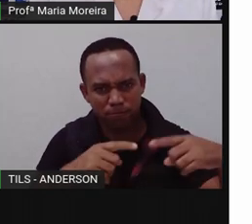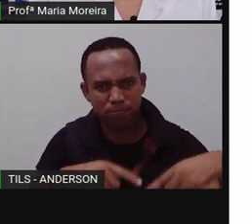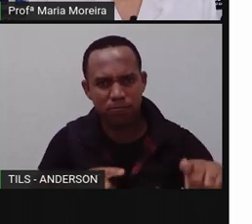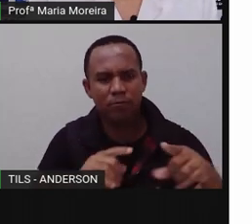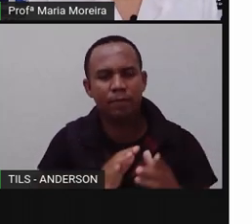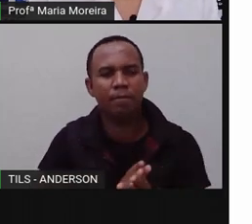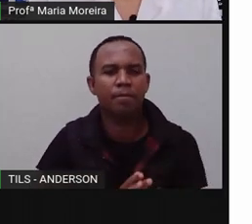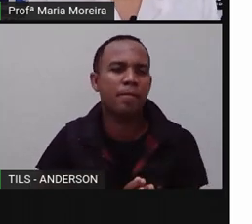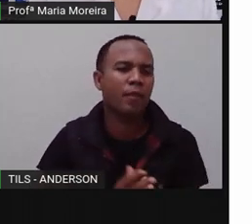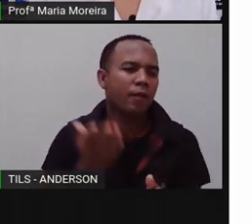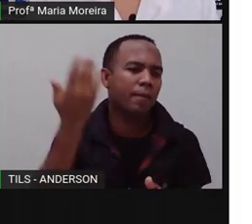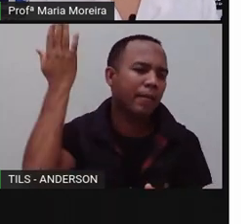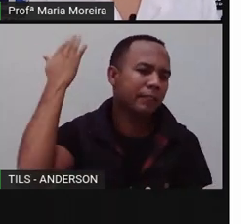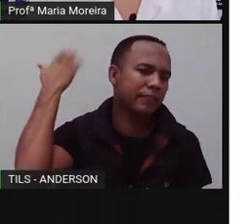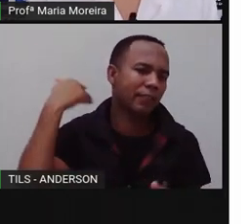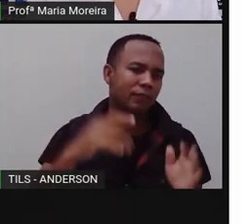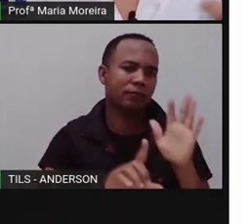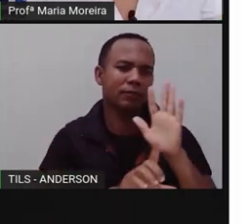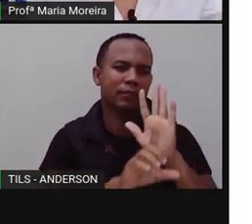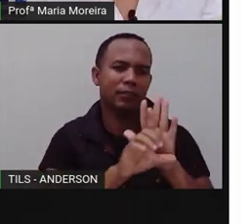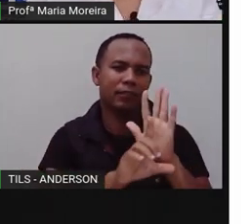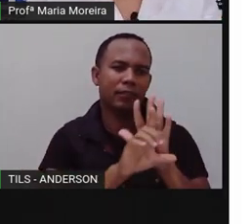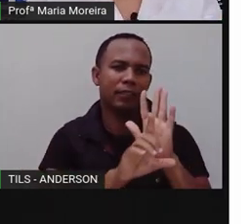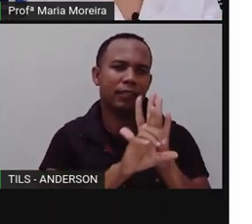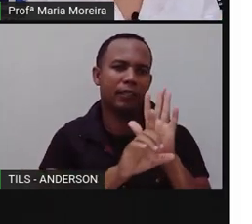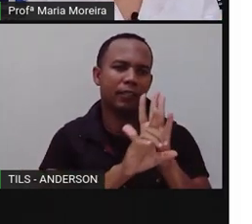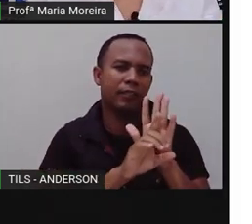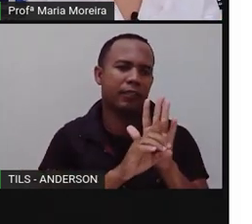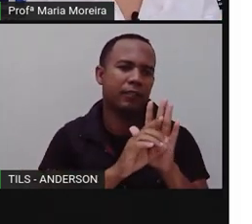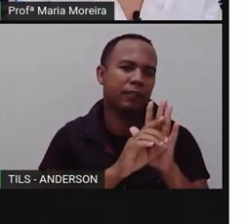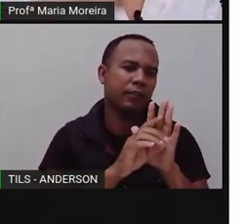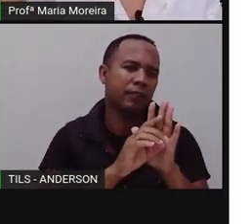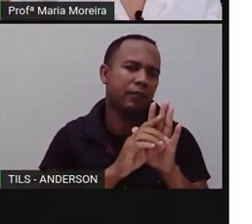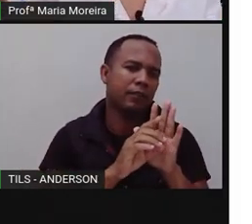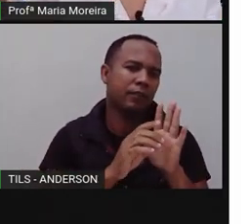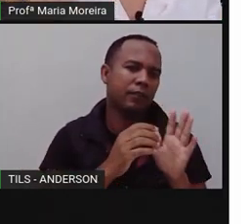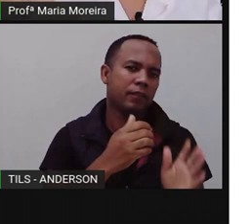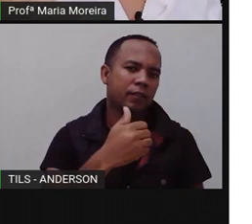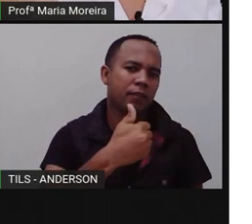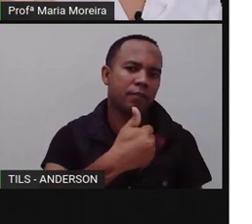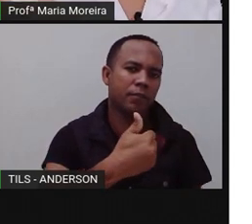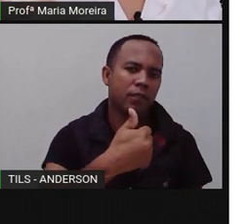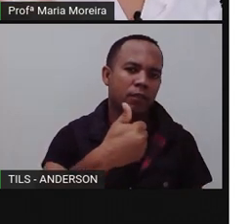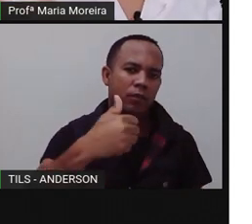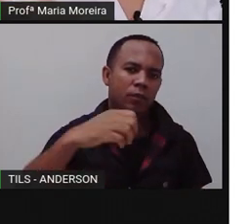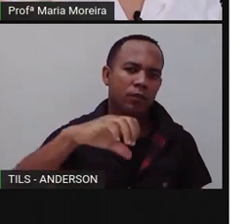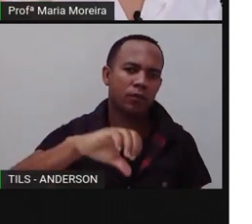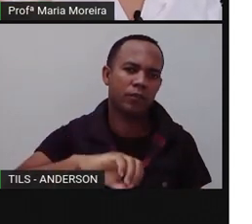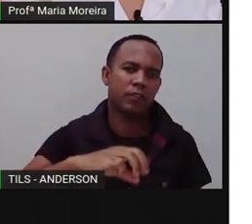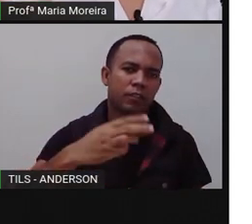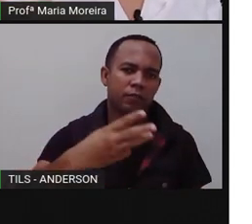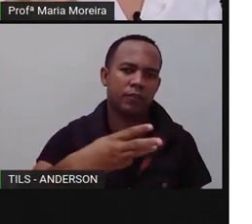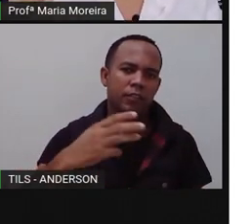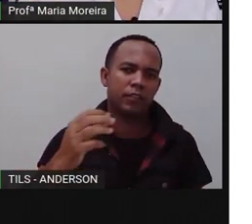de 1930, gente. De, ó, 1500 e alguma coisa até 1930 é muito tempo.